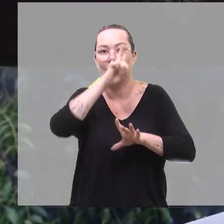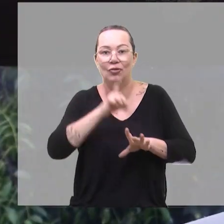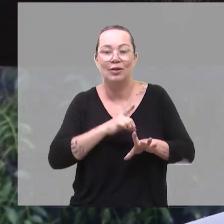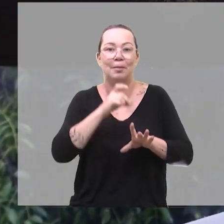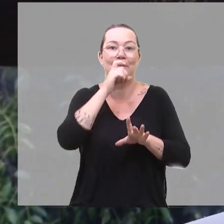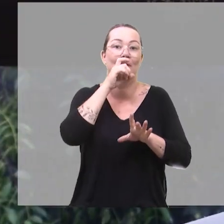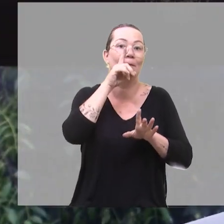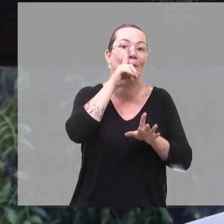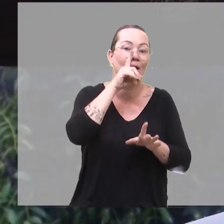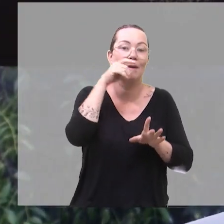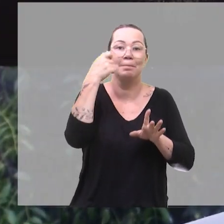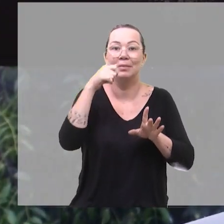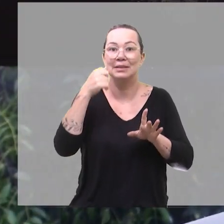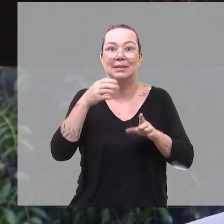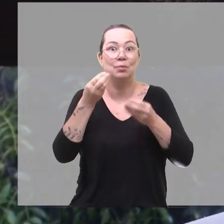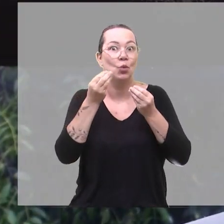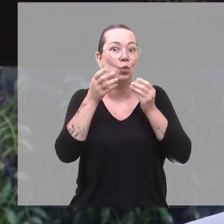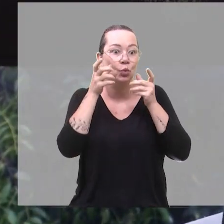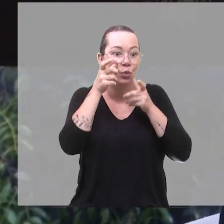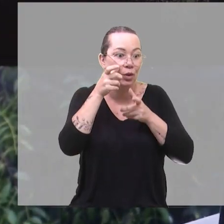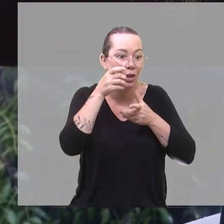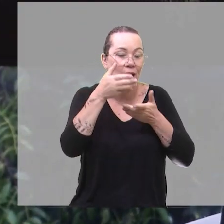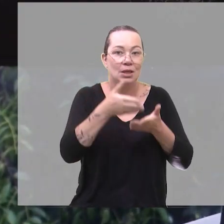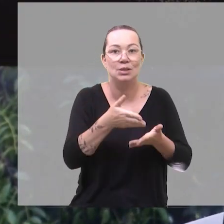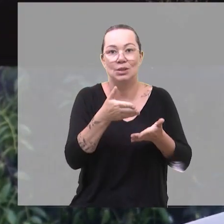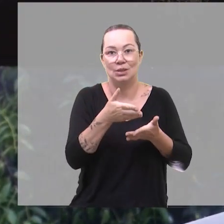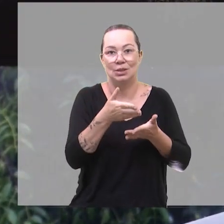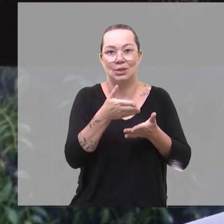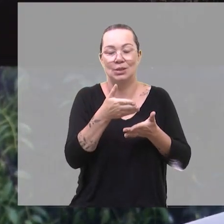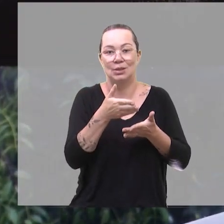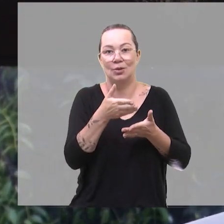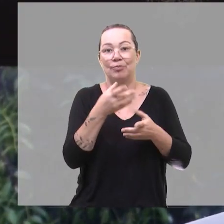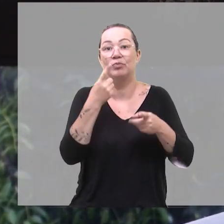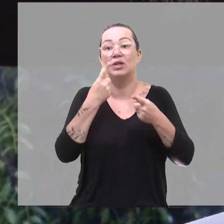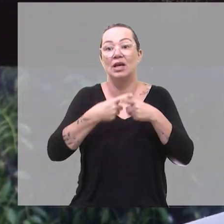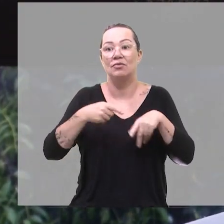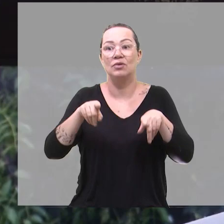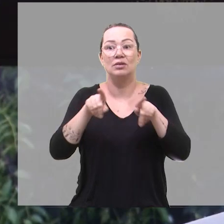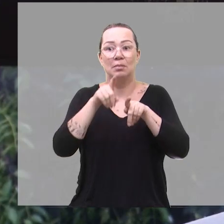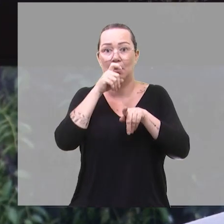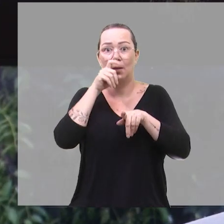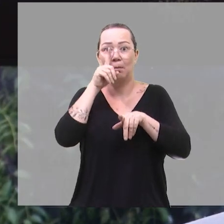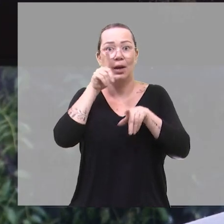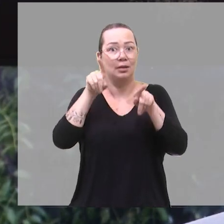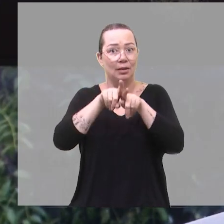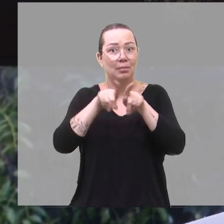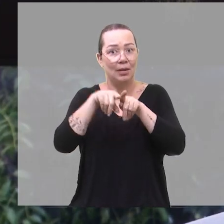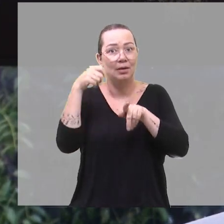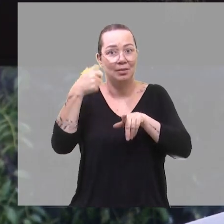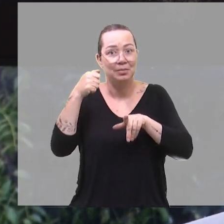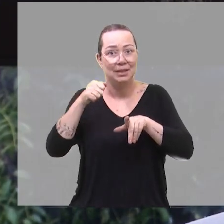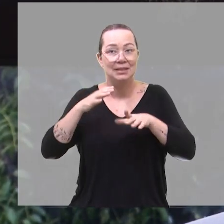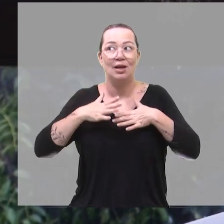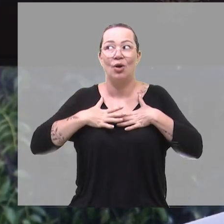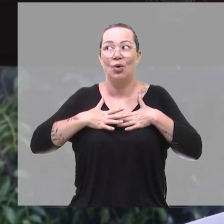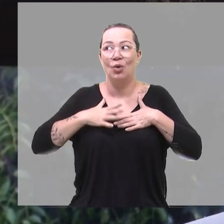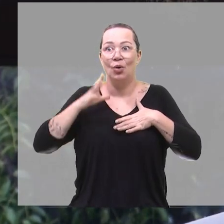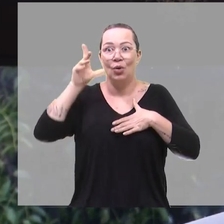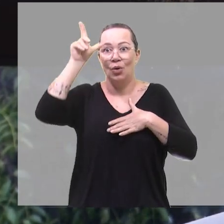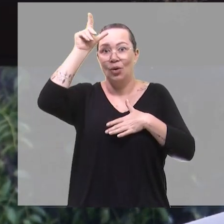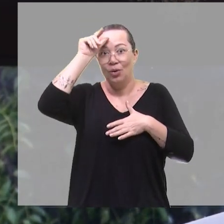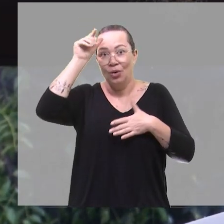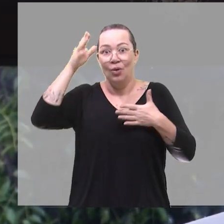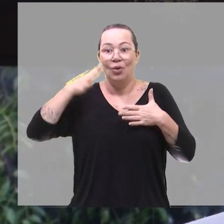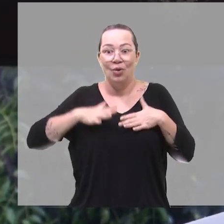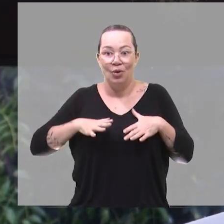os pais têm que dar muita atenção para isso. E às vezes os pais também precisam de um respiro. Você que é amigo de uma